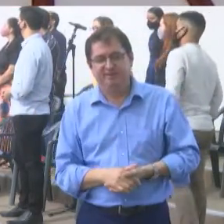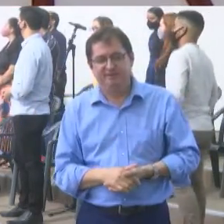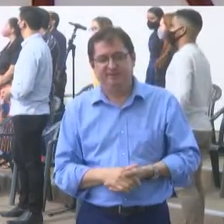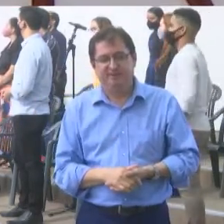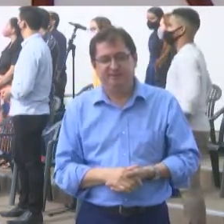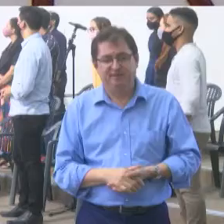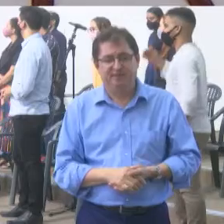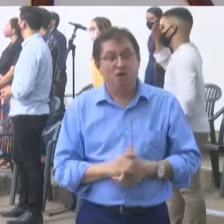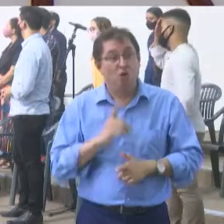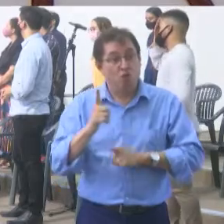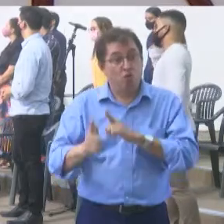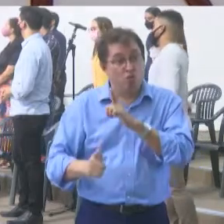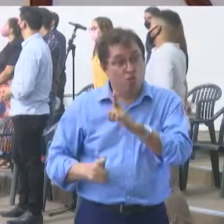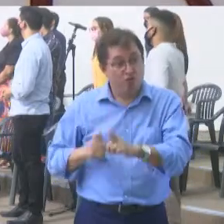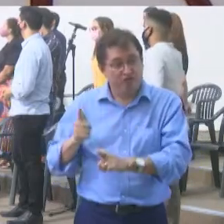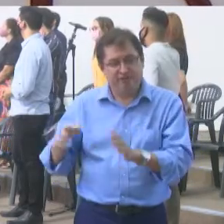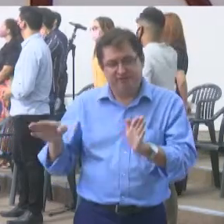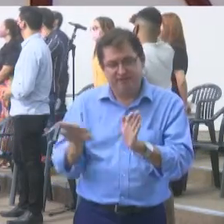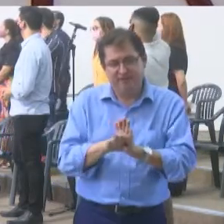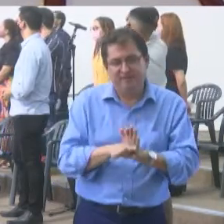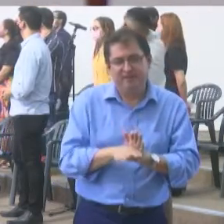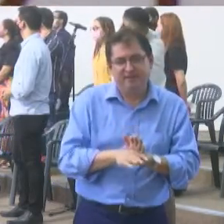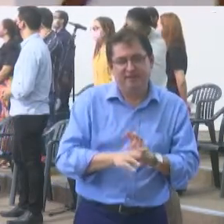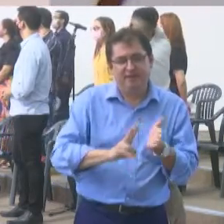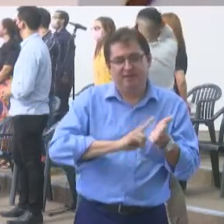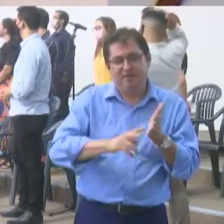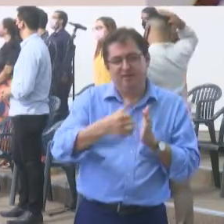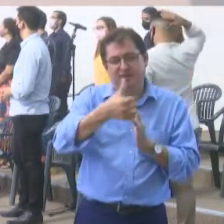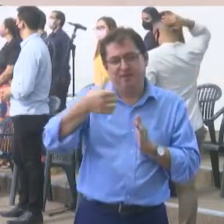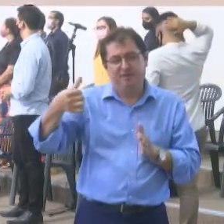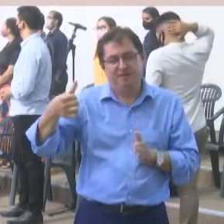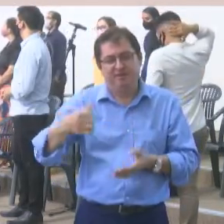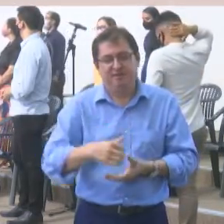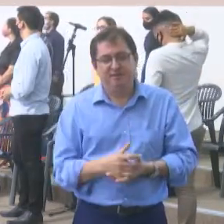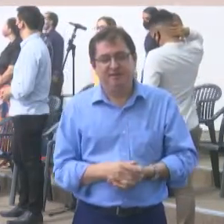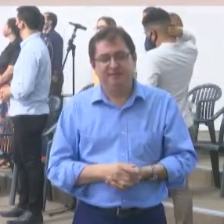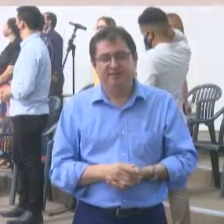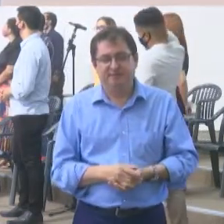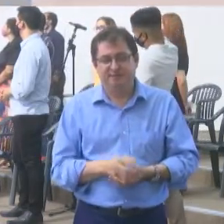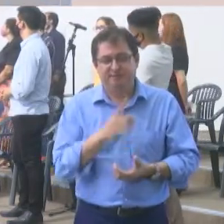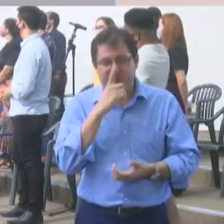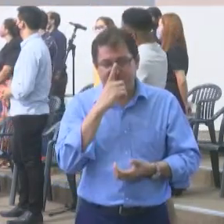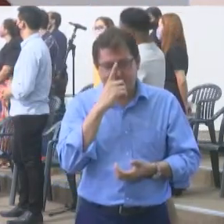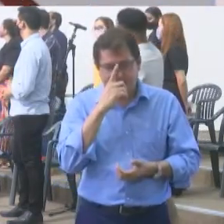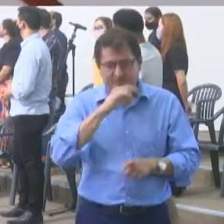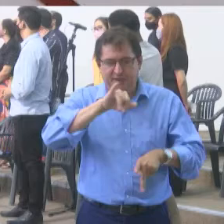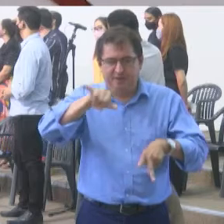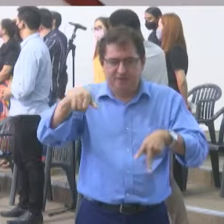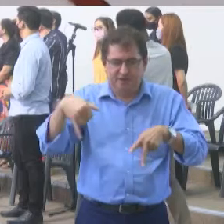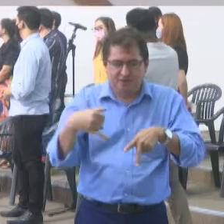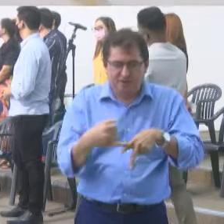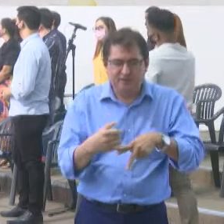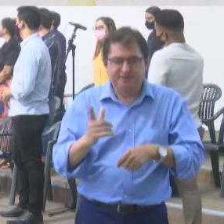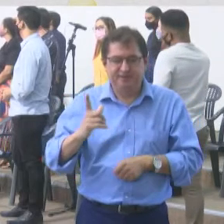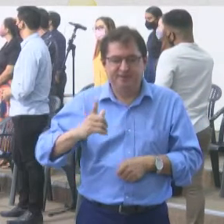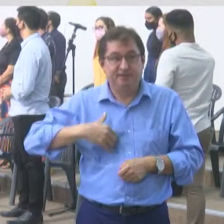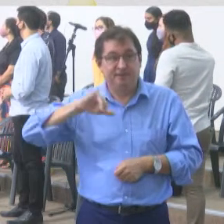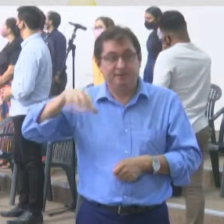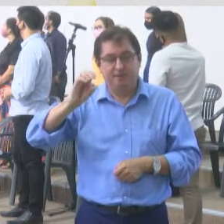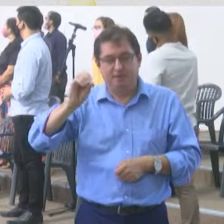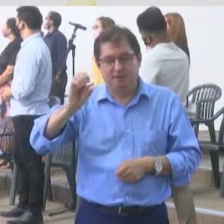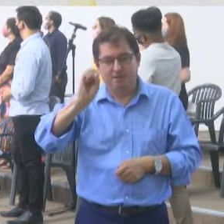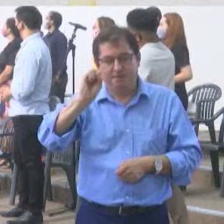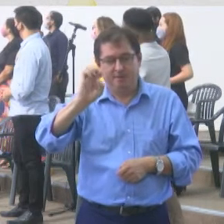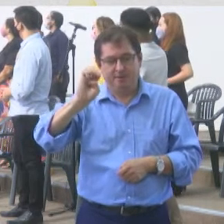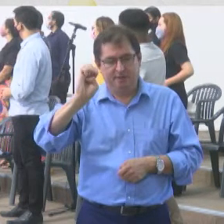gerações. Quando chega no versículo 16, olha o que que diz, versículo 16, correndo, voando: e Jacó gerou a José,